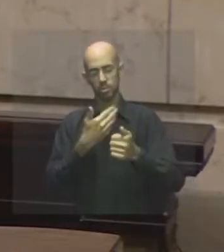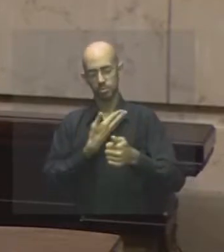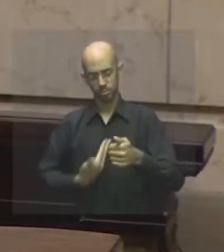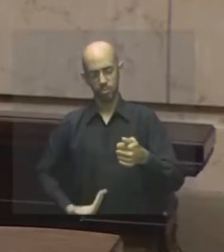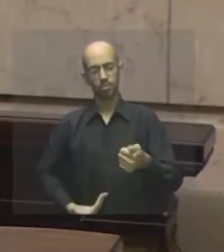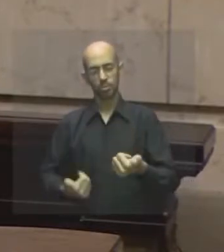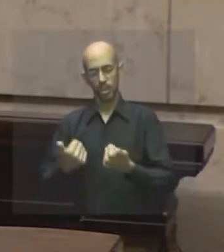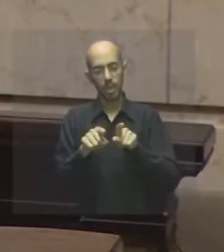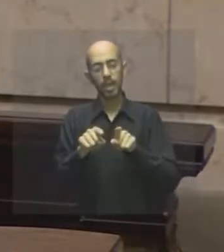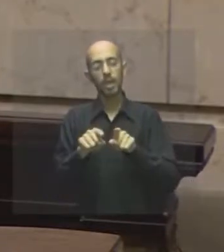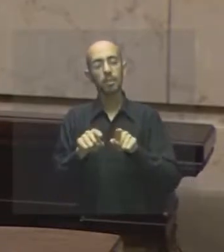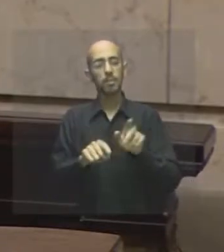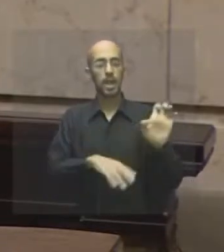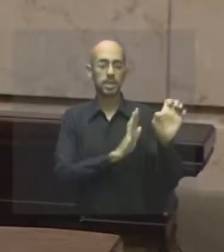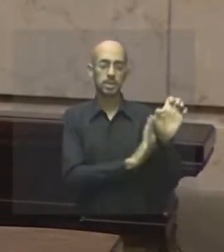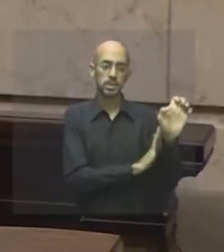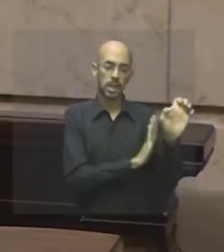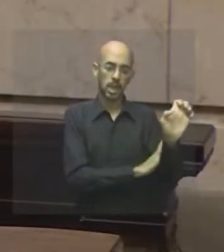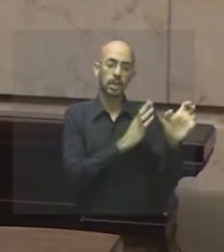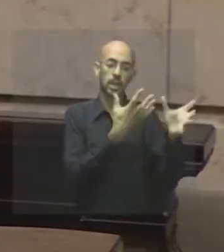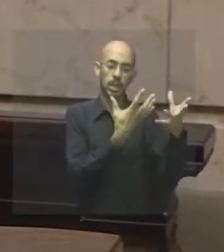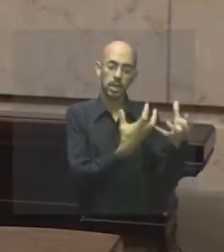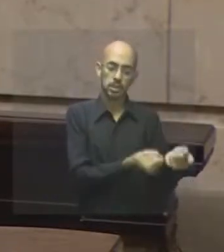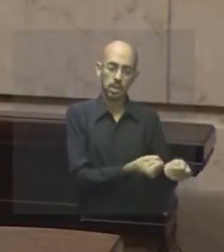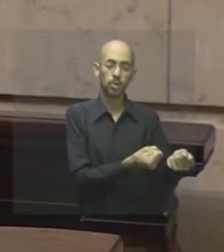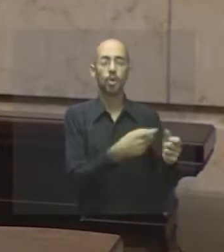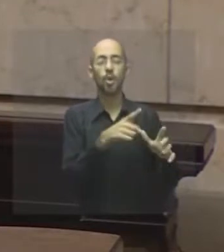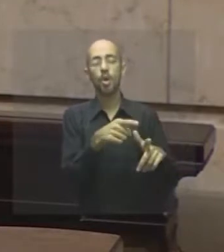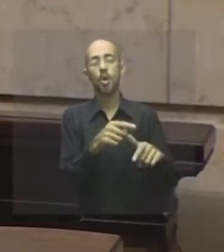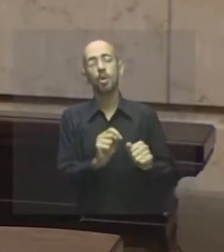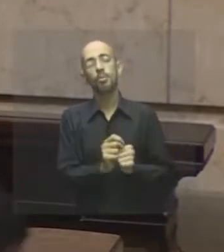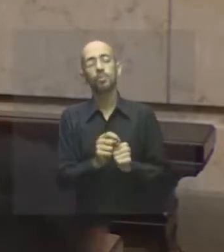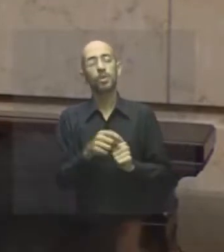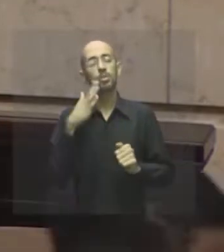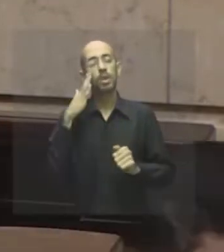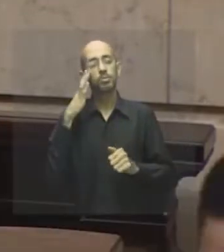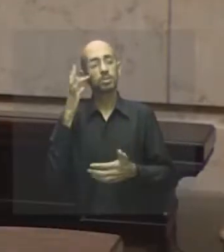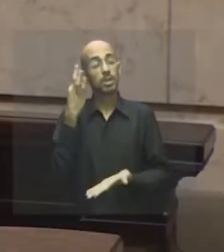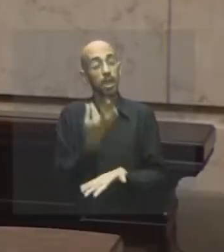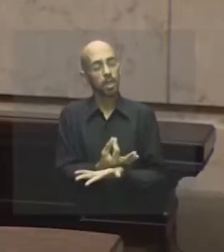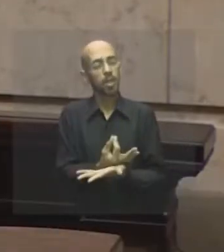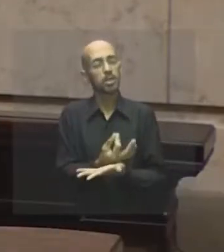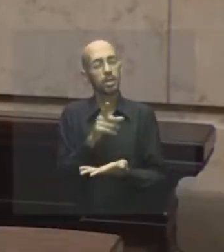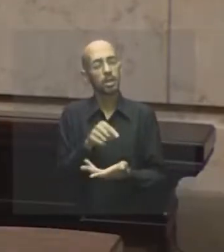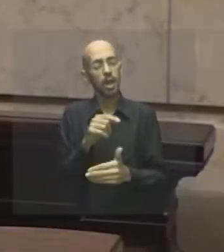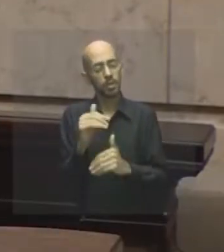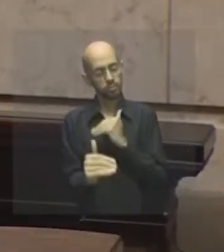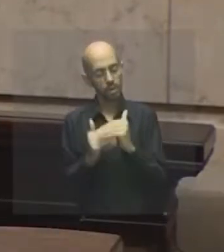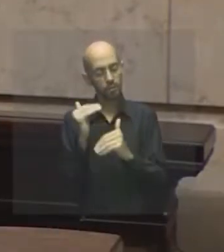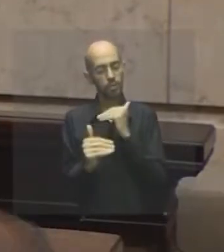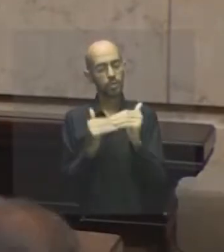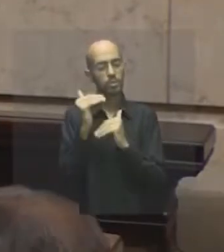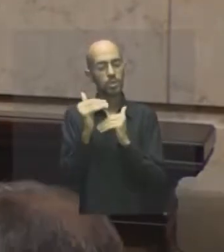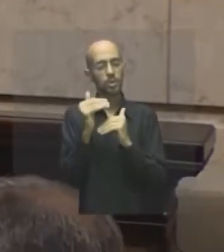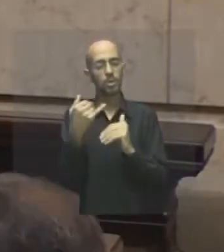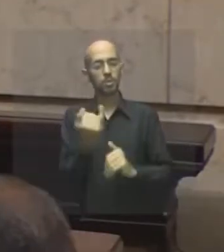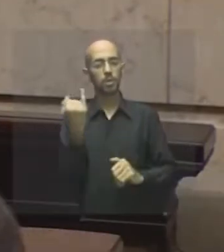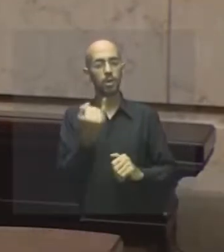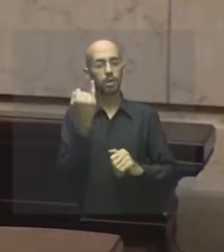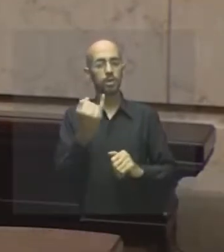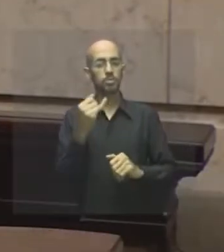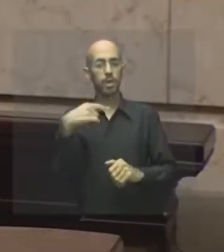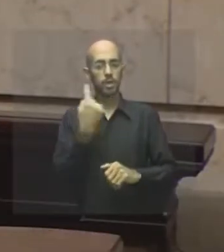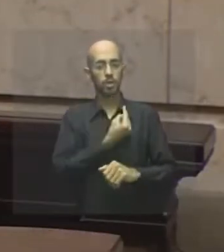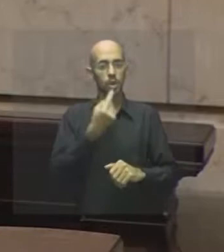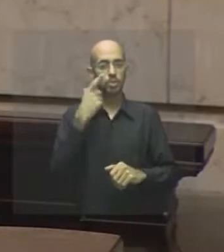a população de direito de fato. Então eu tenho certeza que o que nós estamos fazendo aqui é um passo extremamente importante para que a gente